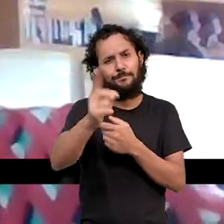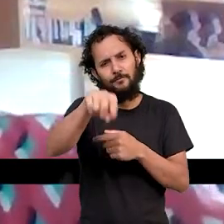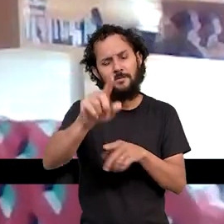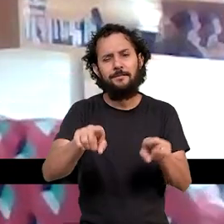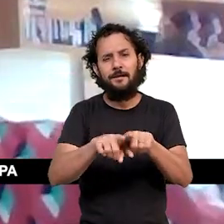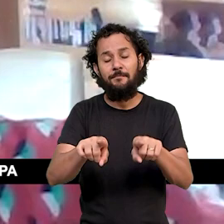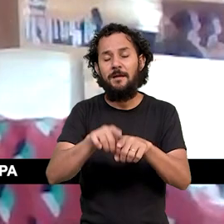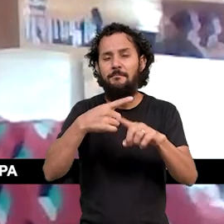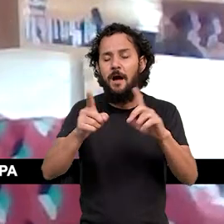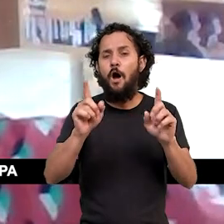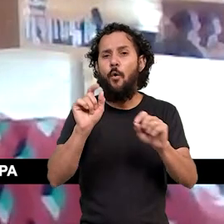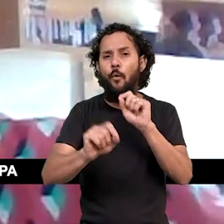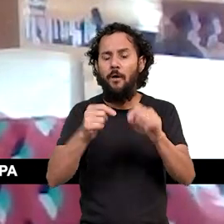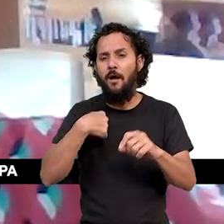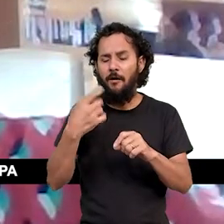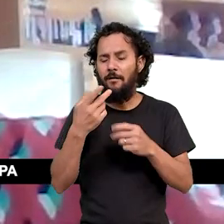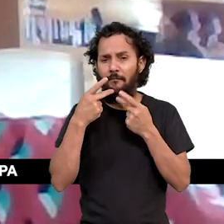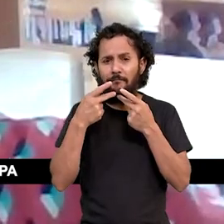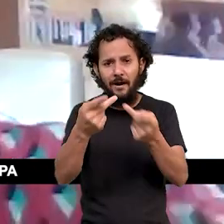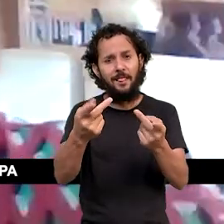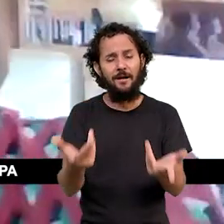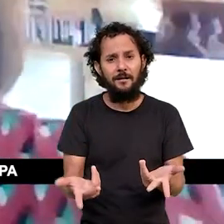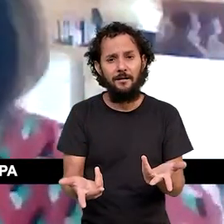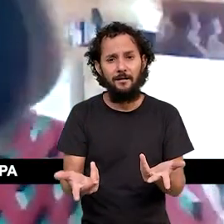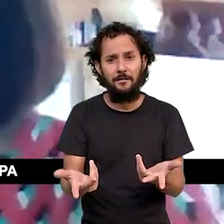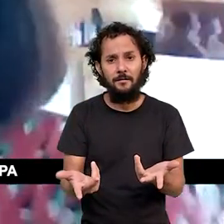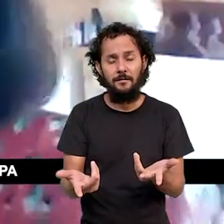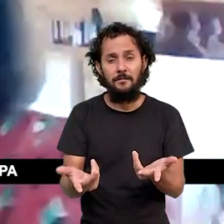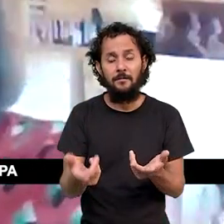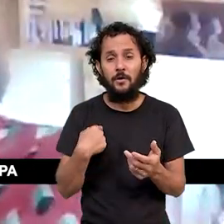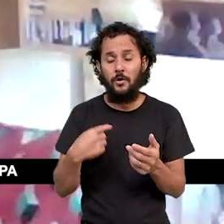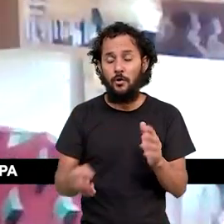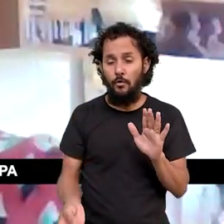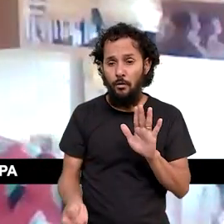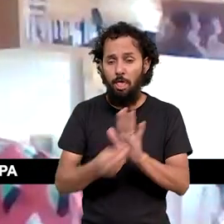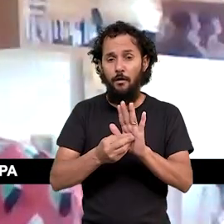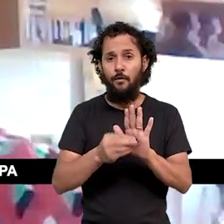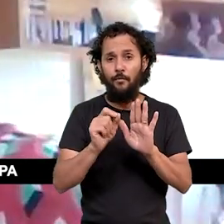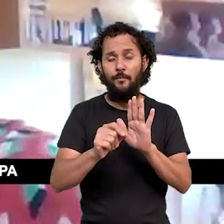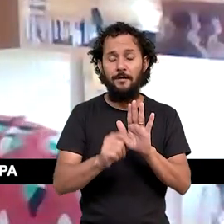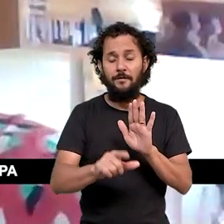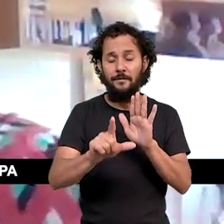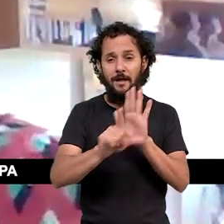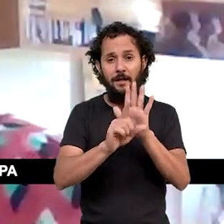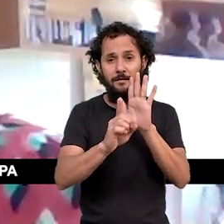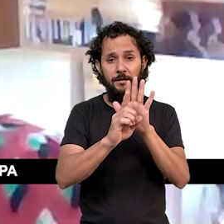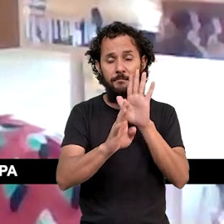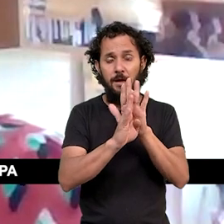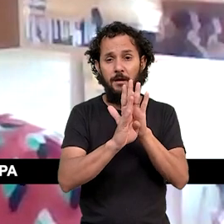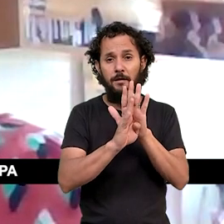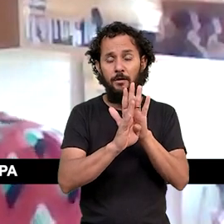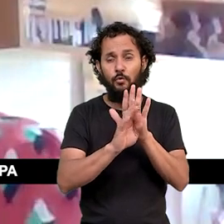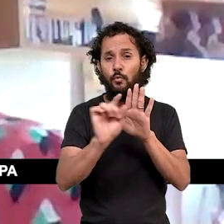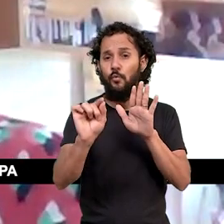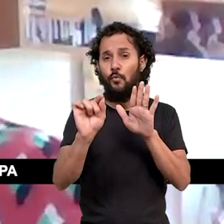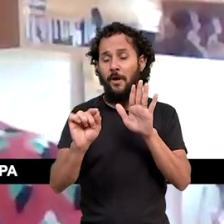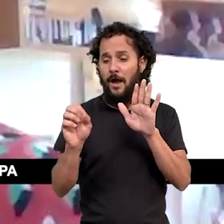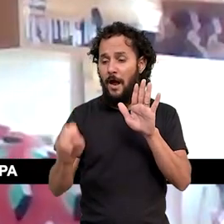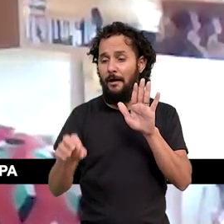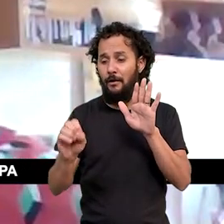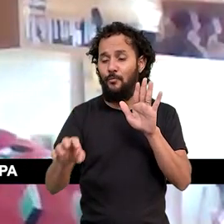vocês, mas especialmente eu quero trazer isso. A inclusão na LDB,